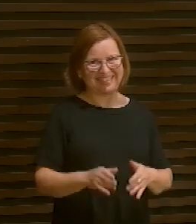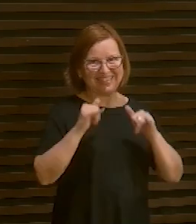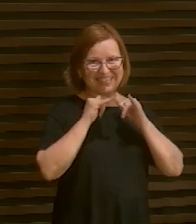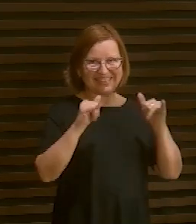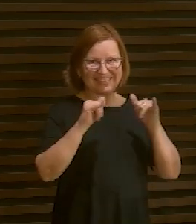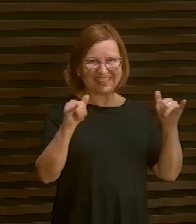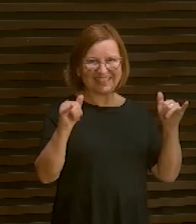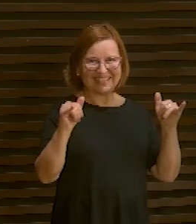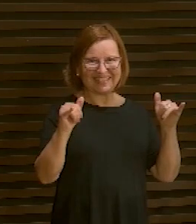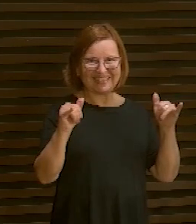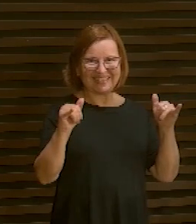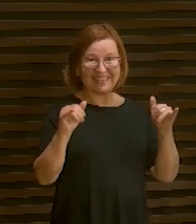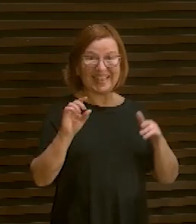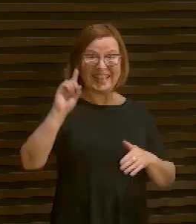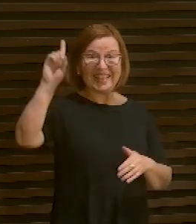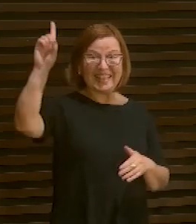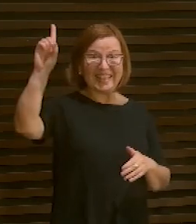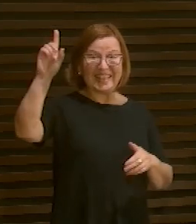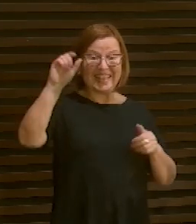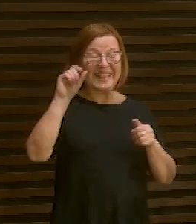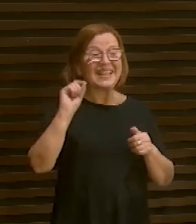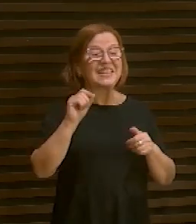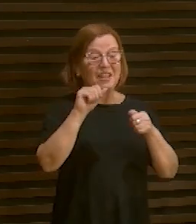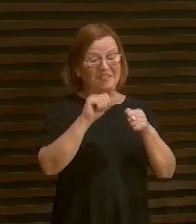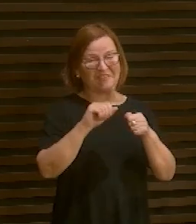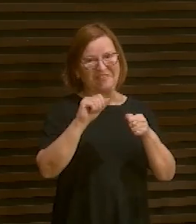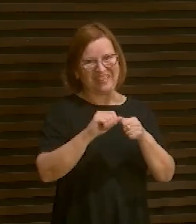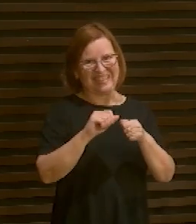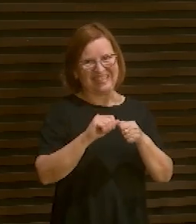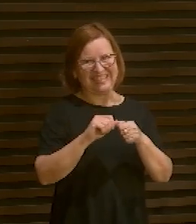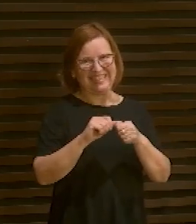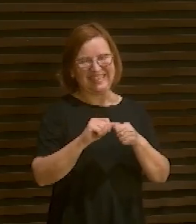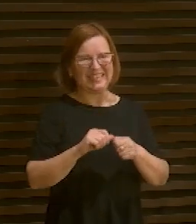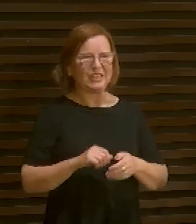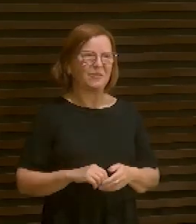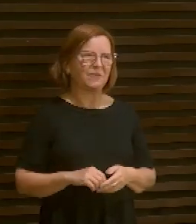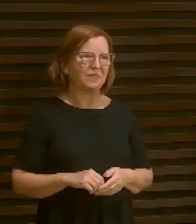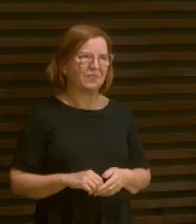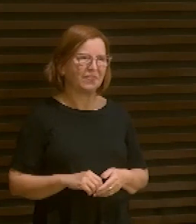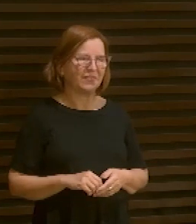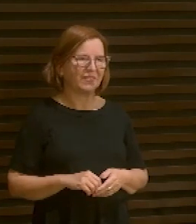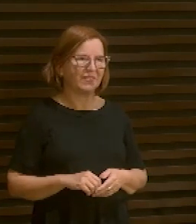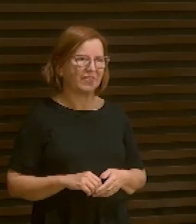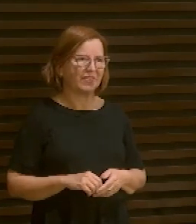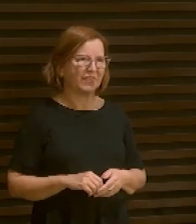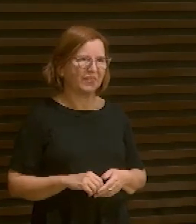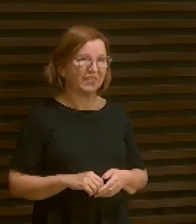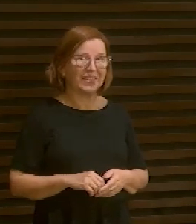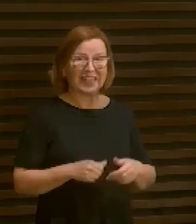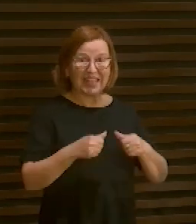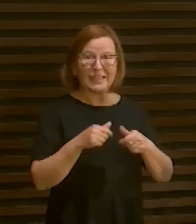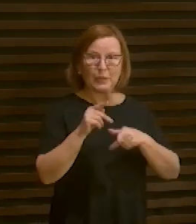contarão que foi ele quem o fez. Esse povo que havia de nascer somos